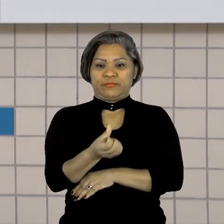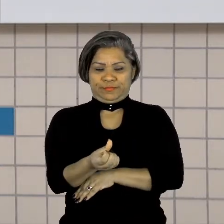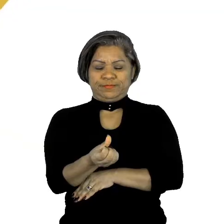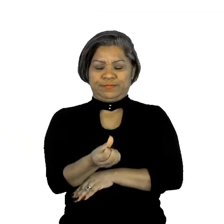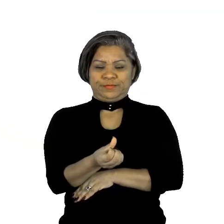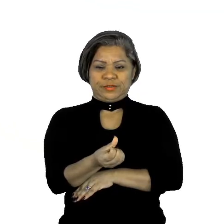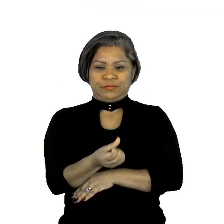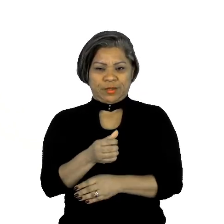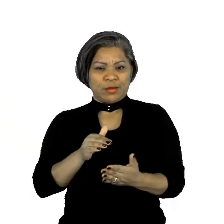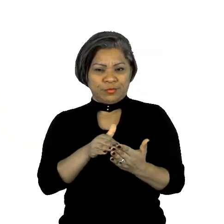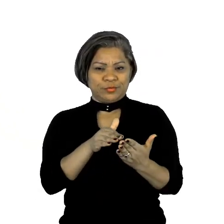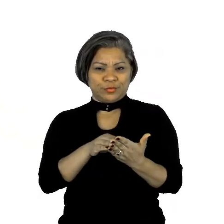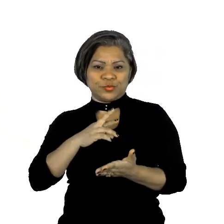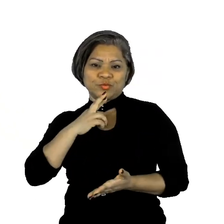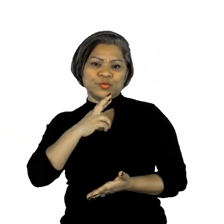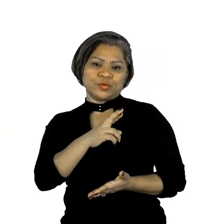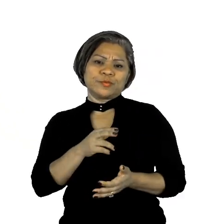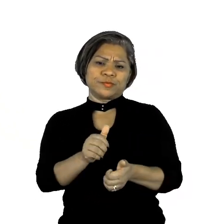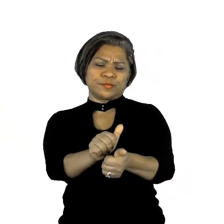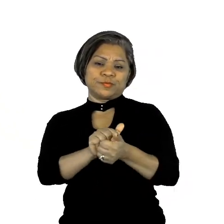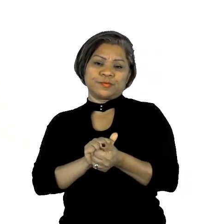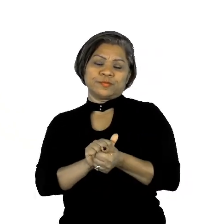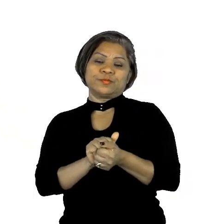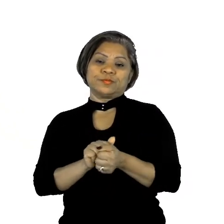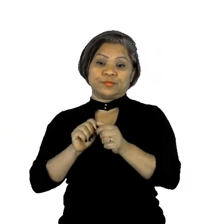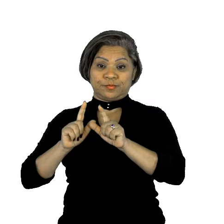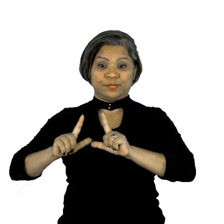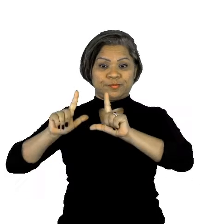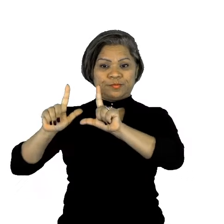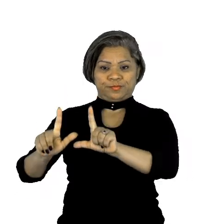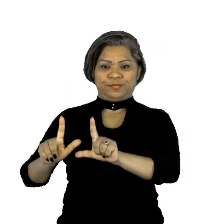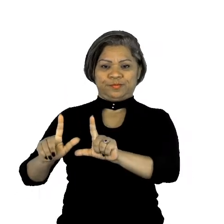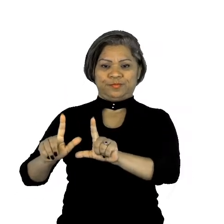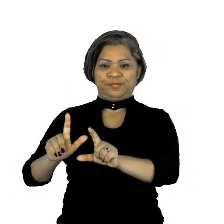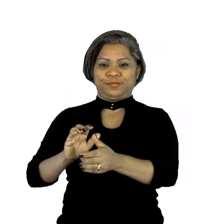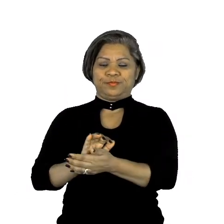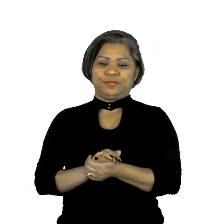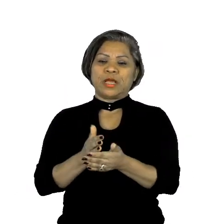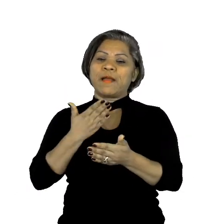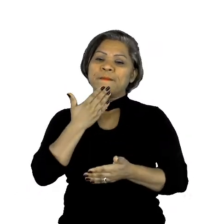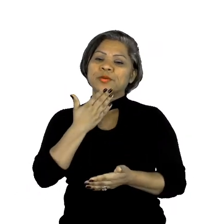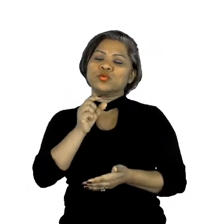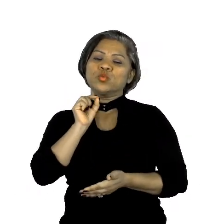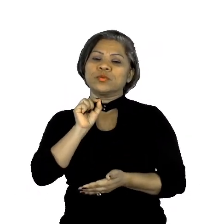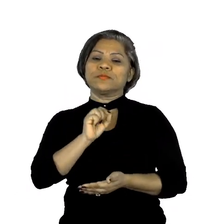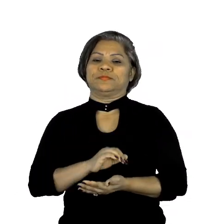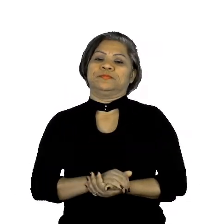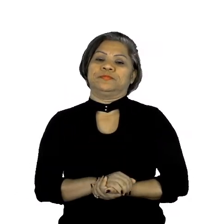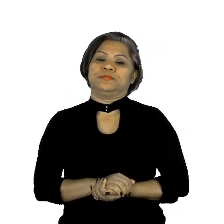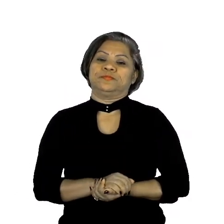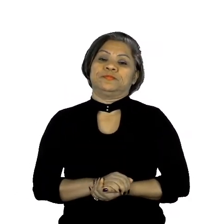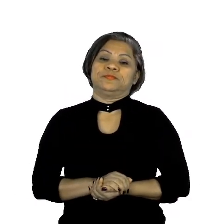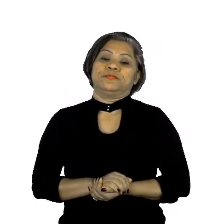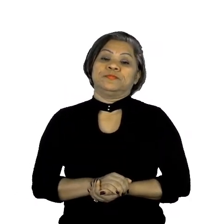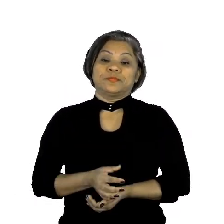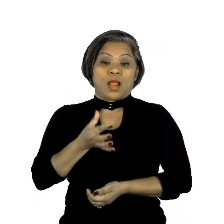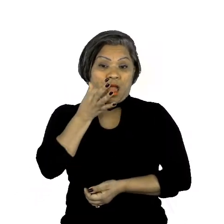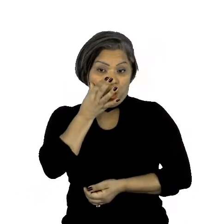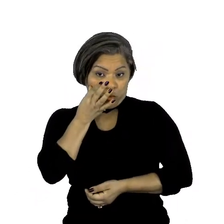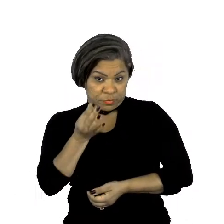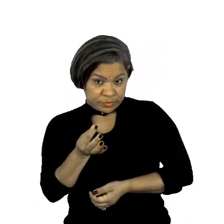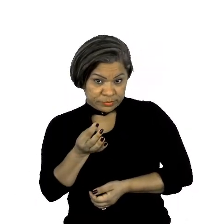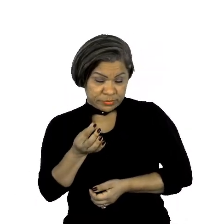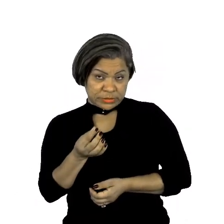lá. Acompanha comigo aí na tela, aí está pedindo o seguinte. Observe a primeira frase da